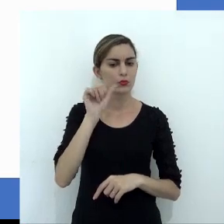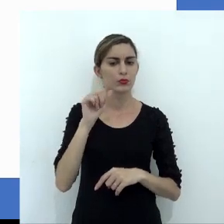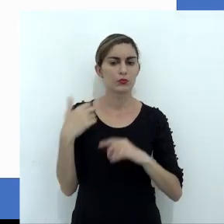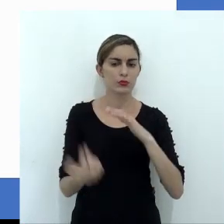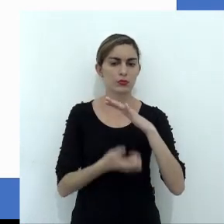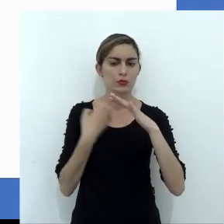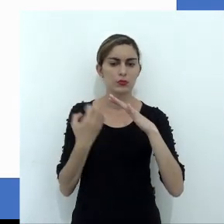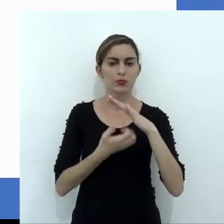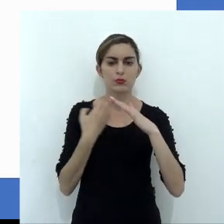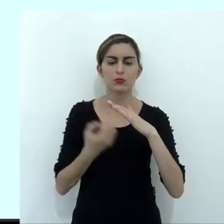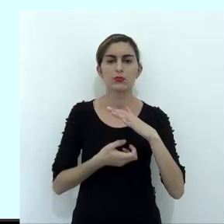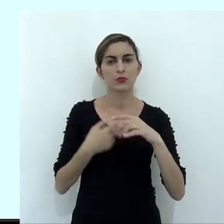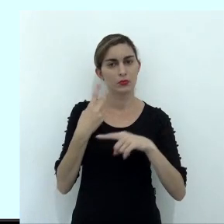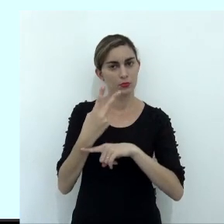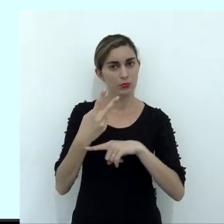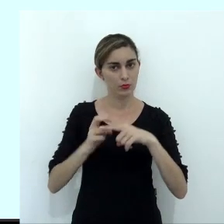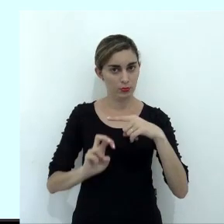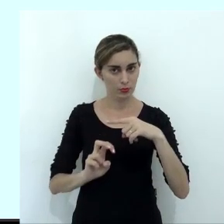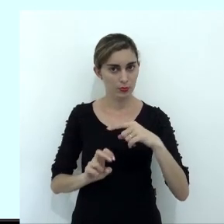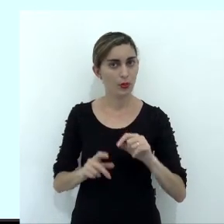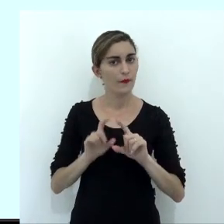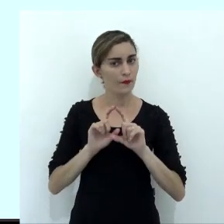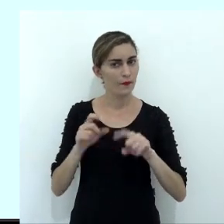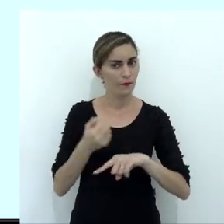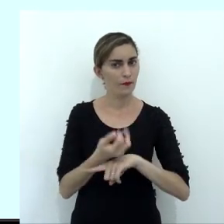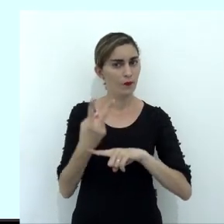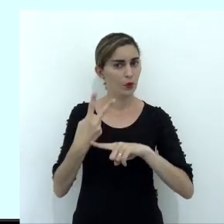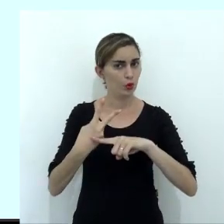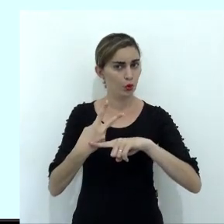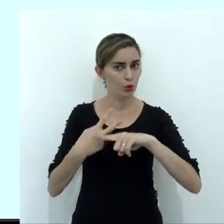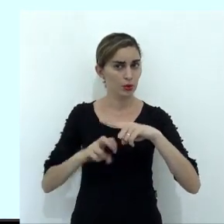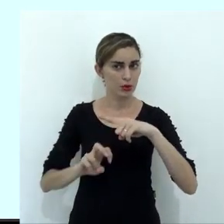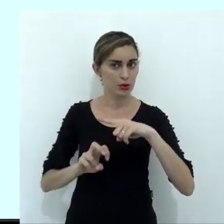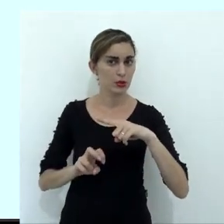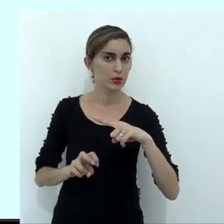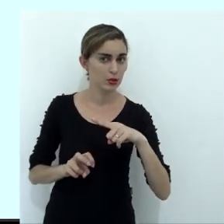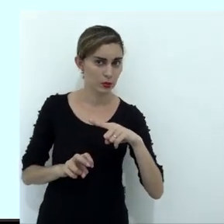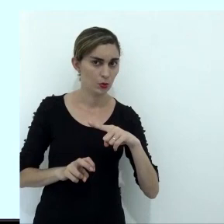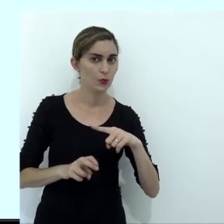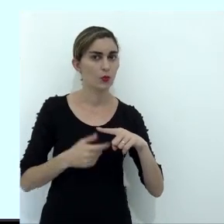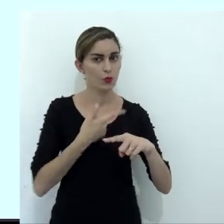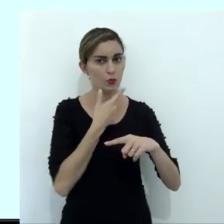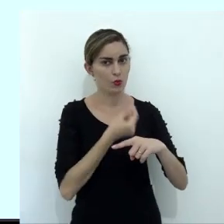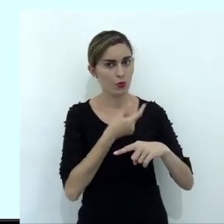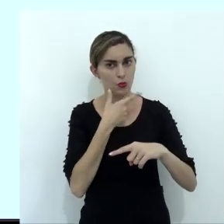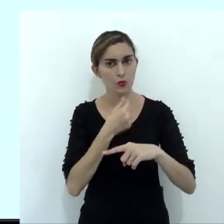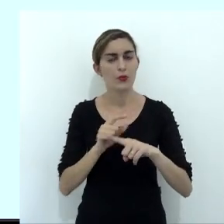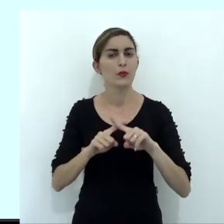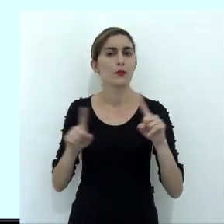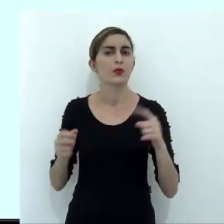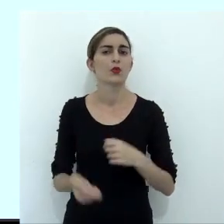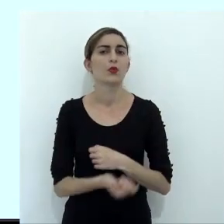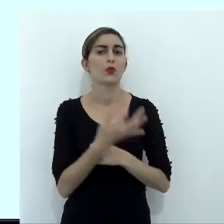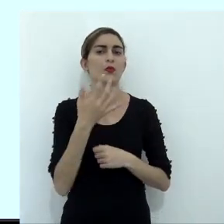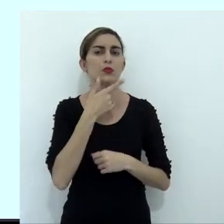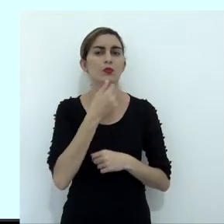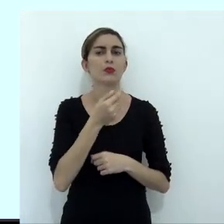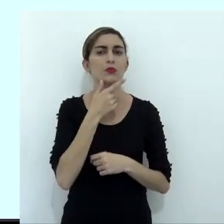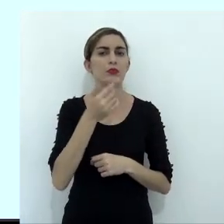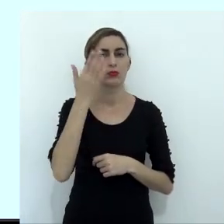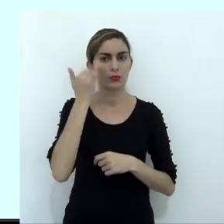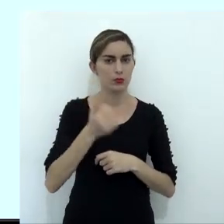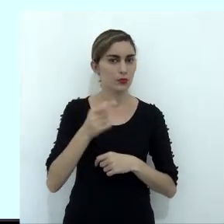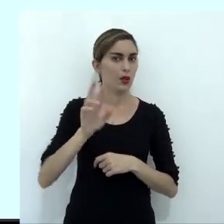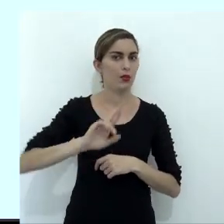da empresa? Presta atenção nessa, tá? A fração que ele está dando é a fração de quê? De homens. Mas é a quantidade de homens que ele quer